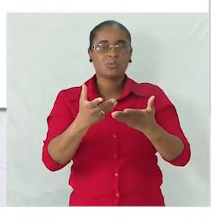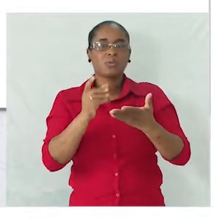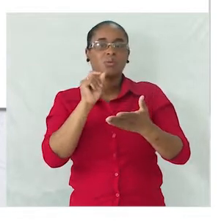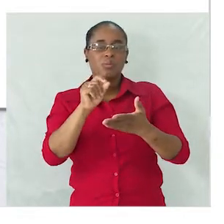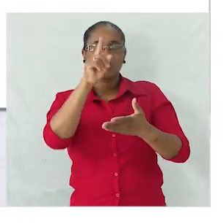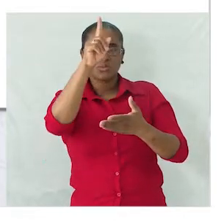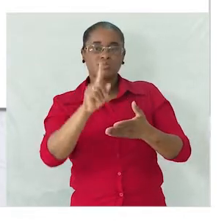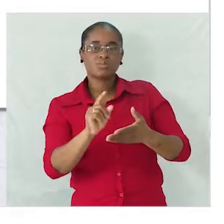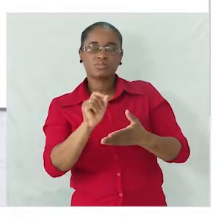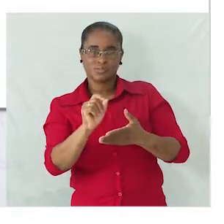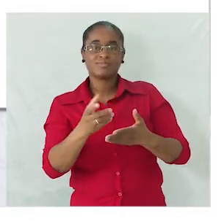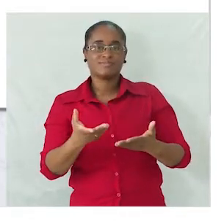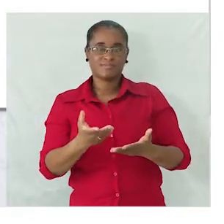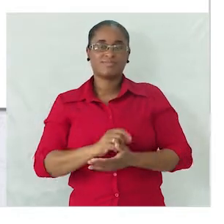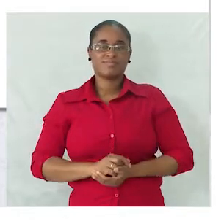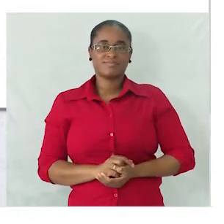de exclamação.